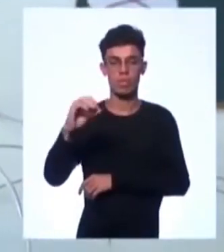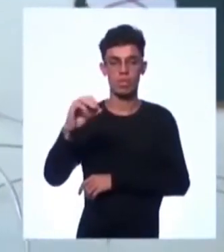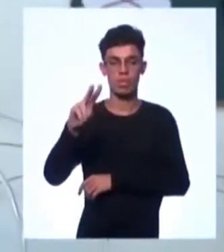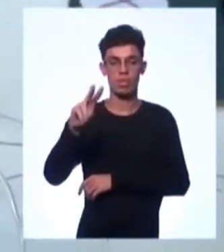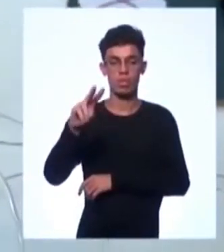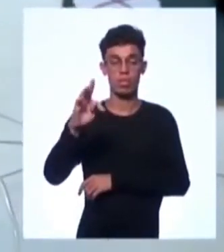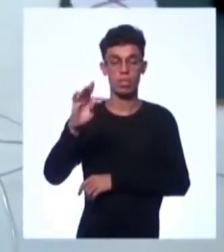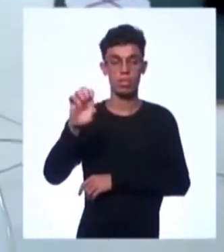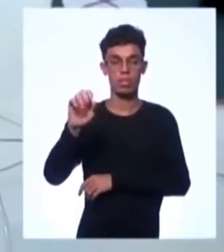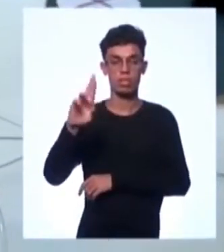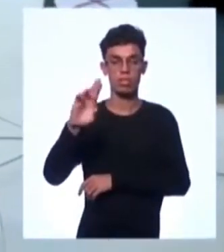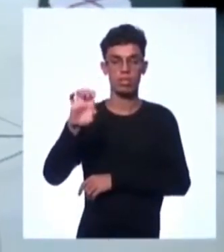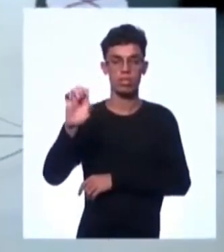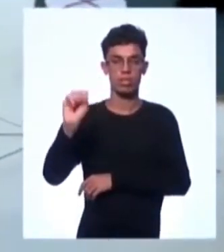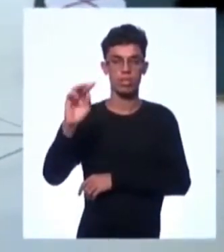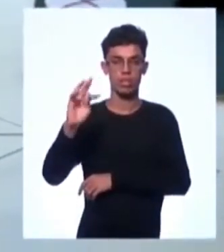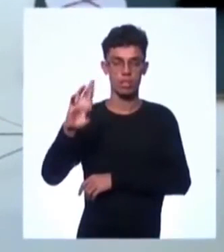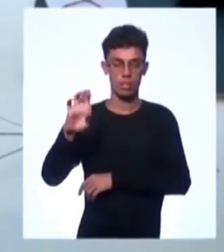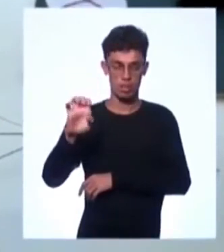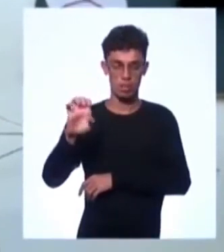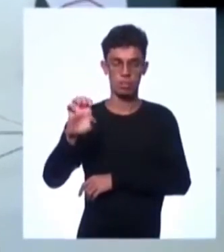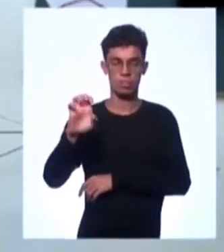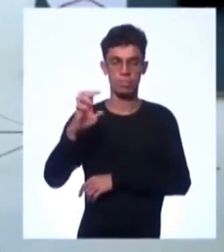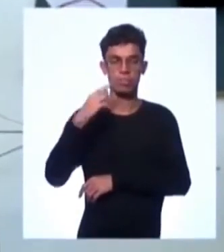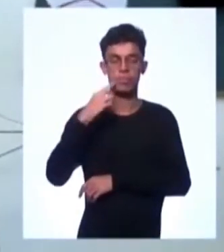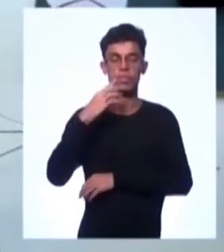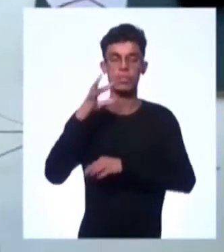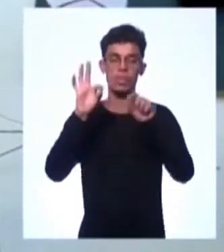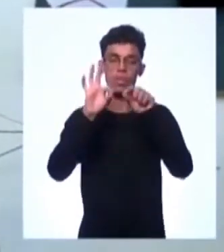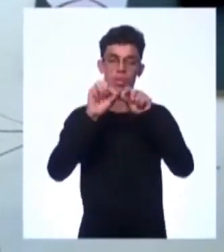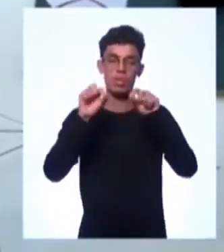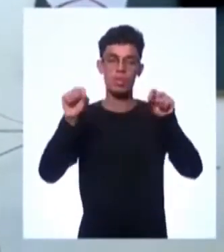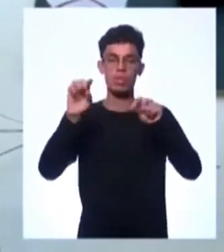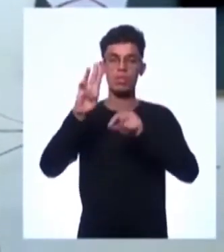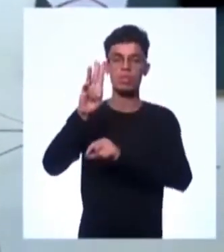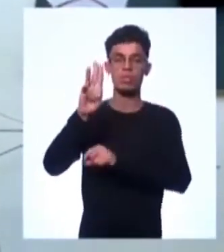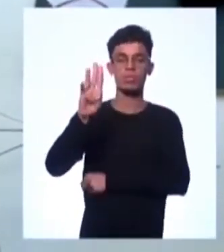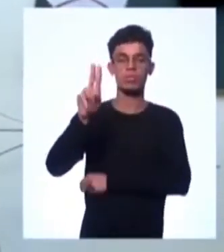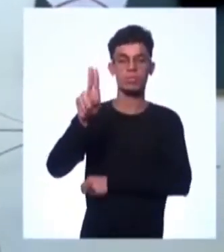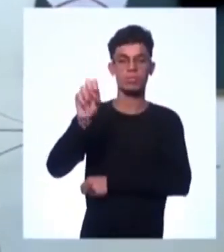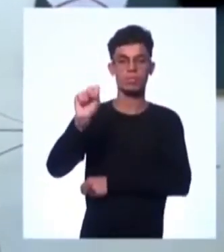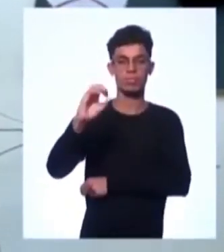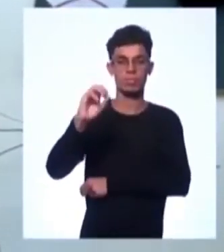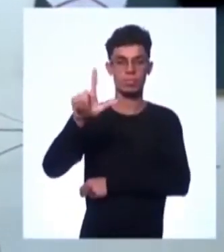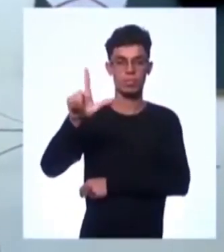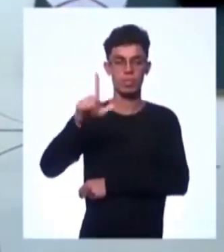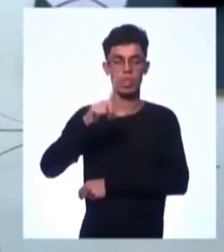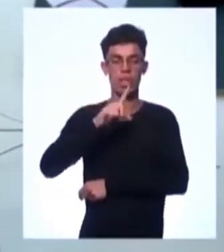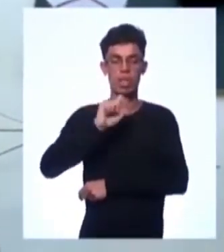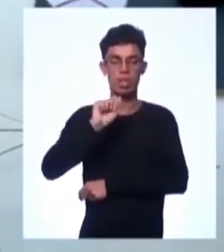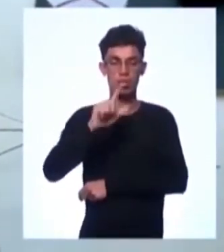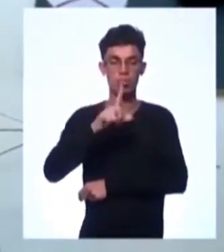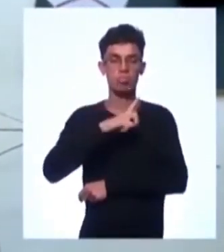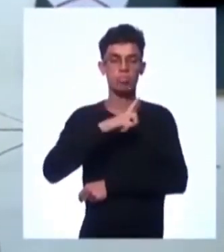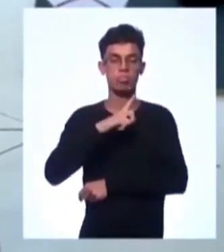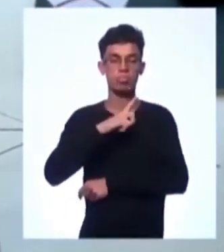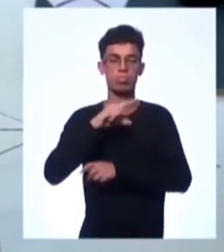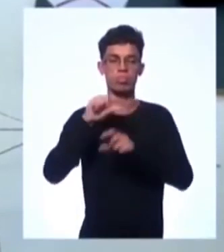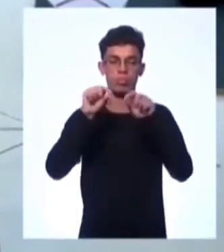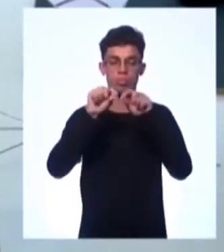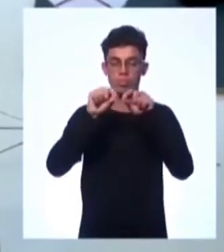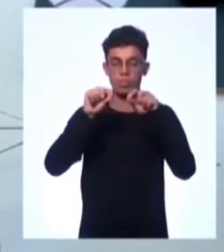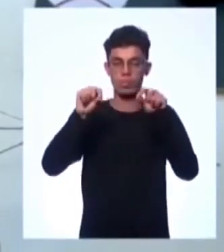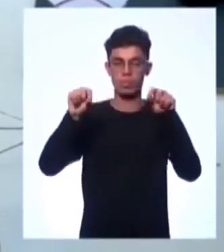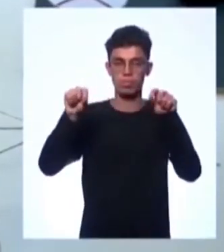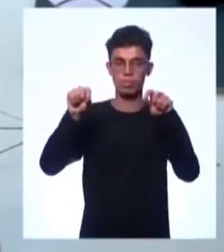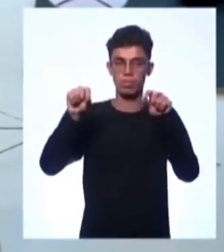vetor campo magnético. E ele está alinhado com a bússola lá, né? Então, o vetor campo magnético tem esse alinhamento e a bússola, então, está seguindo